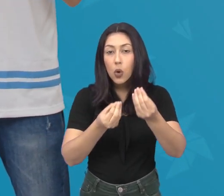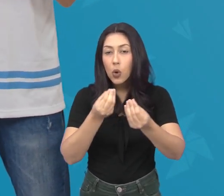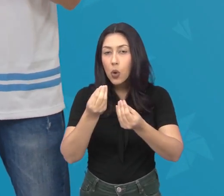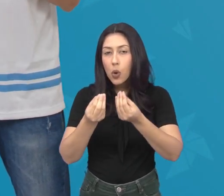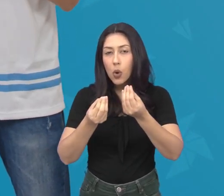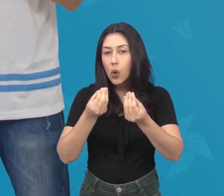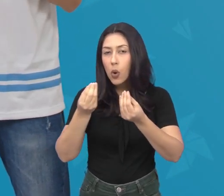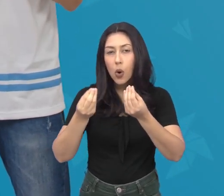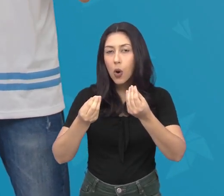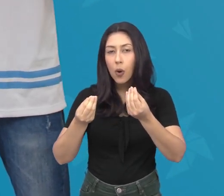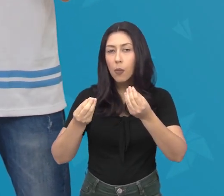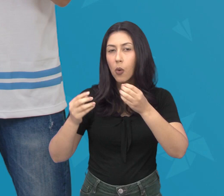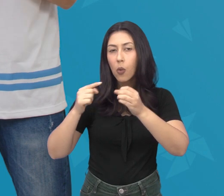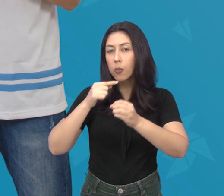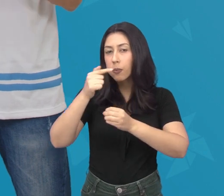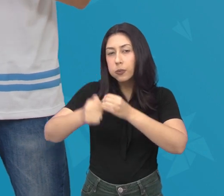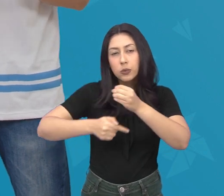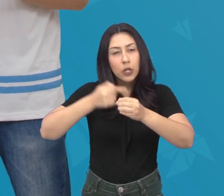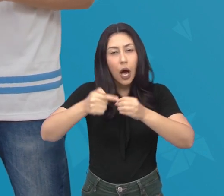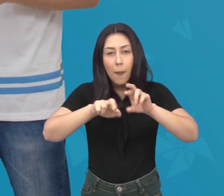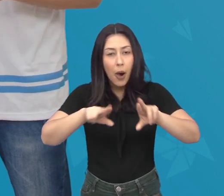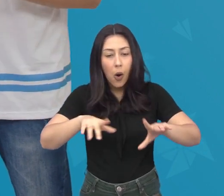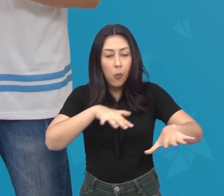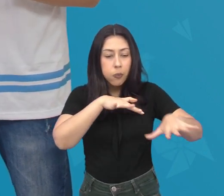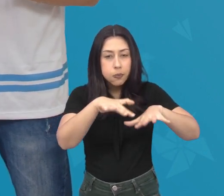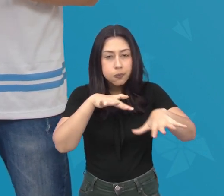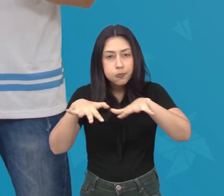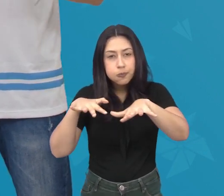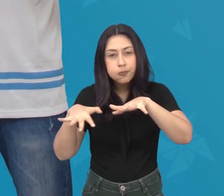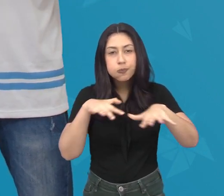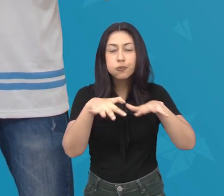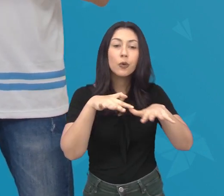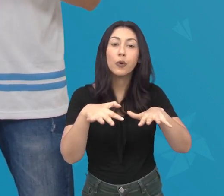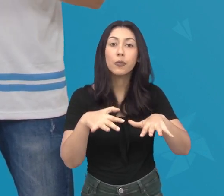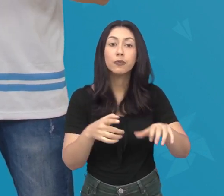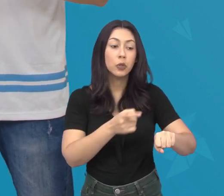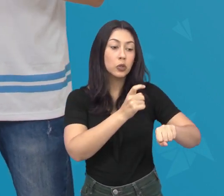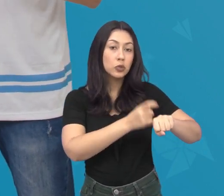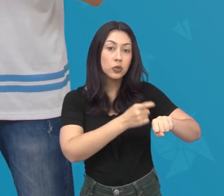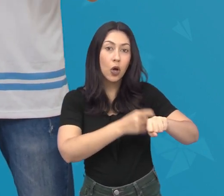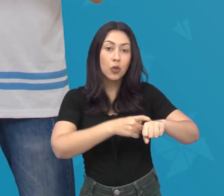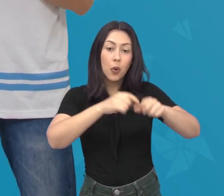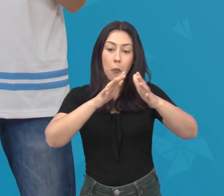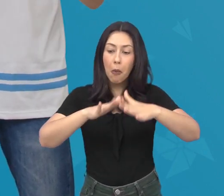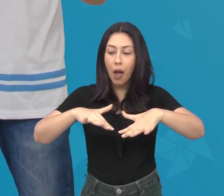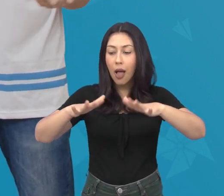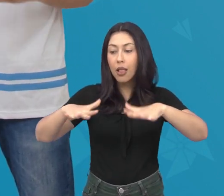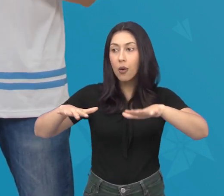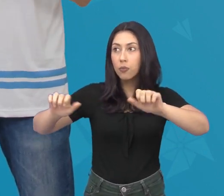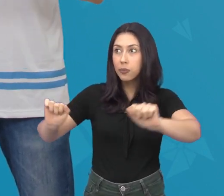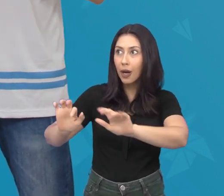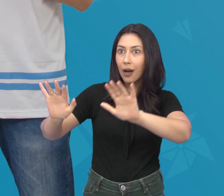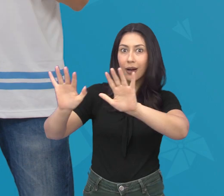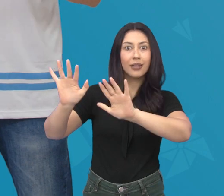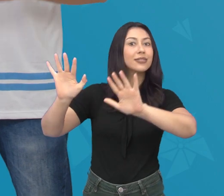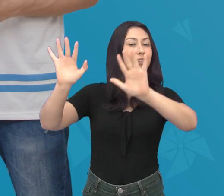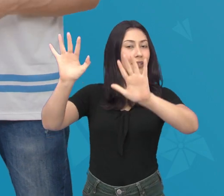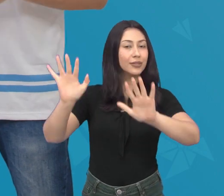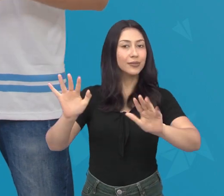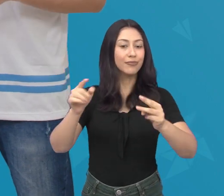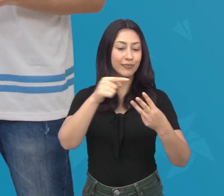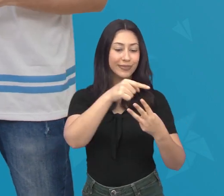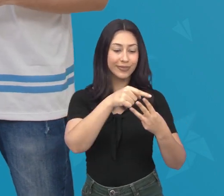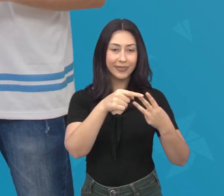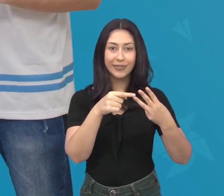grau de agitação dessas moléculas, de agregação delas também, né. Que temos os sólidos, os líquidos e os gasosos, como os três principais estados físicos da